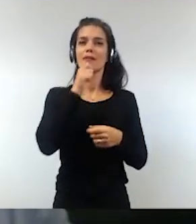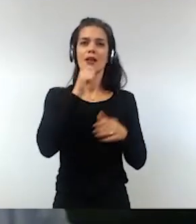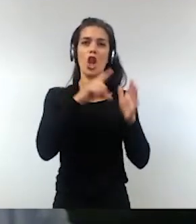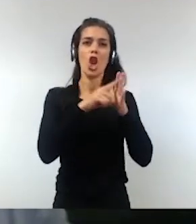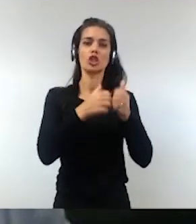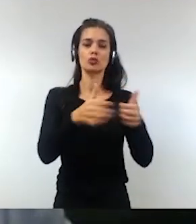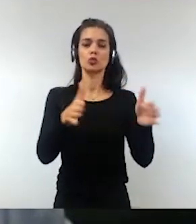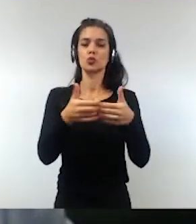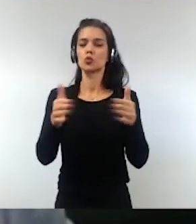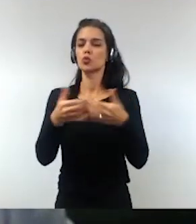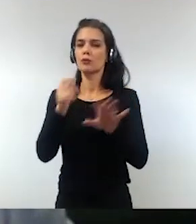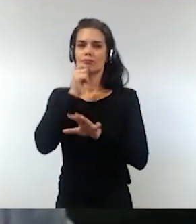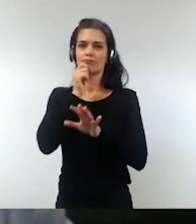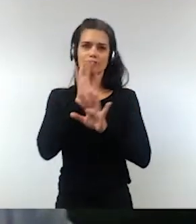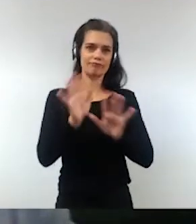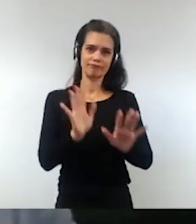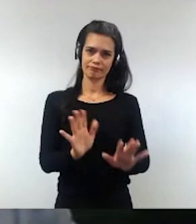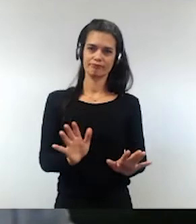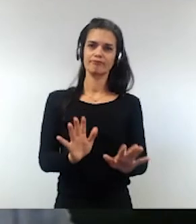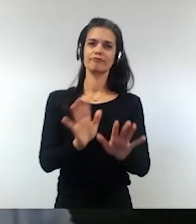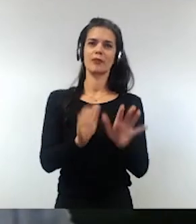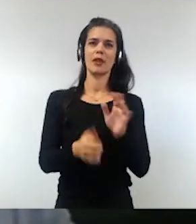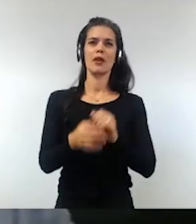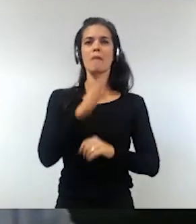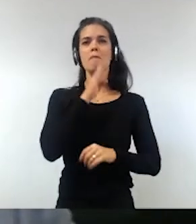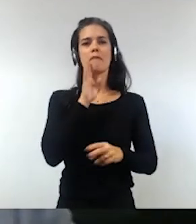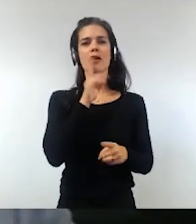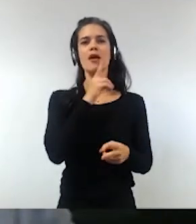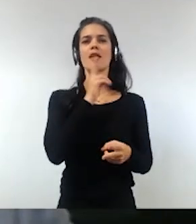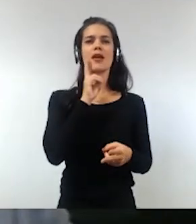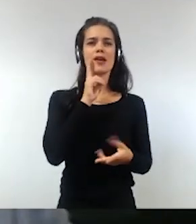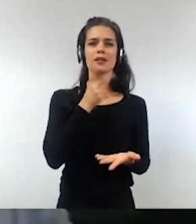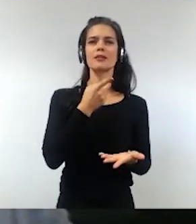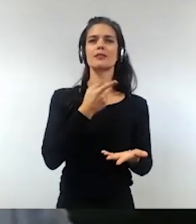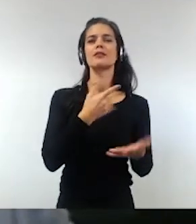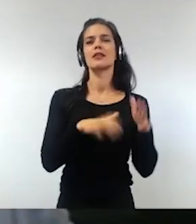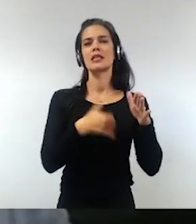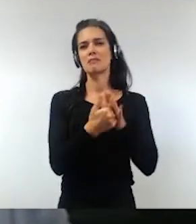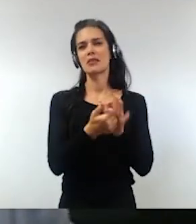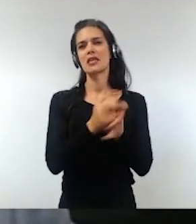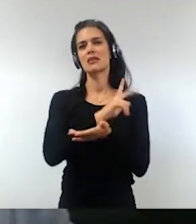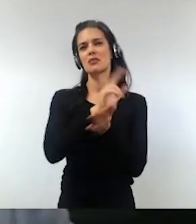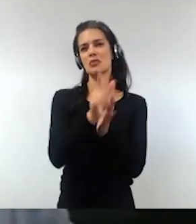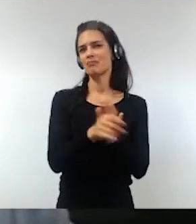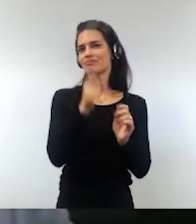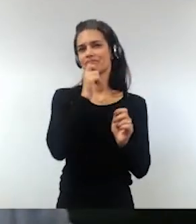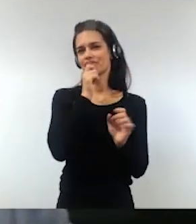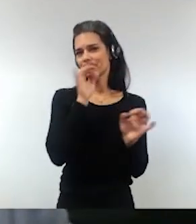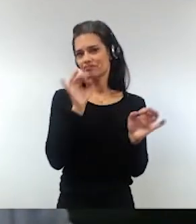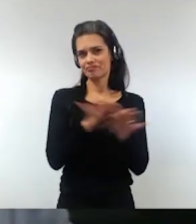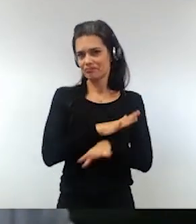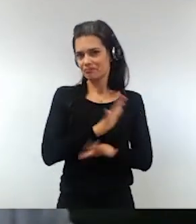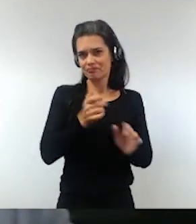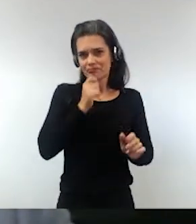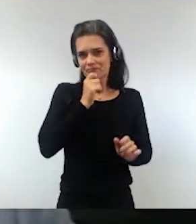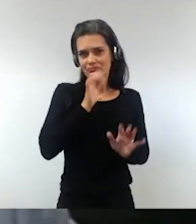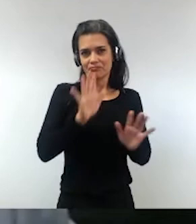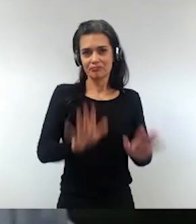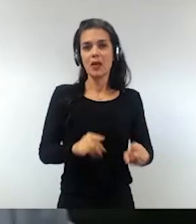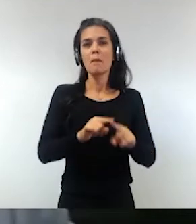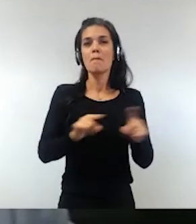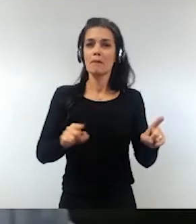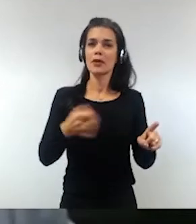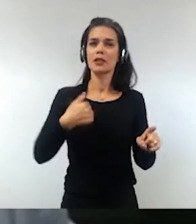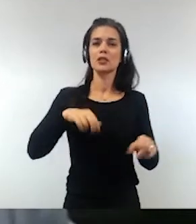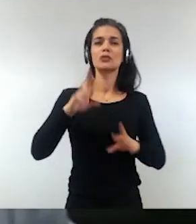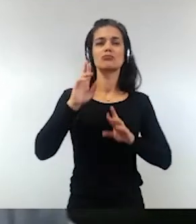voltou a funcionar de forma efetiva, né? Bares, restaurantes, as empresas ainda não estão funcionando a contento, então eu tenho